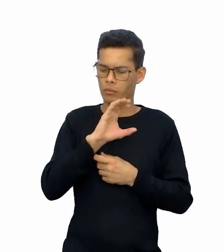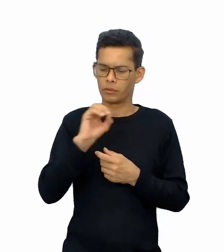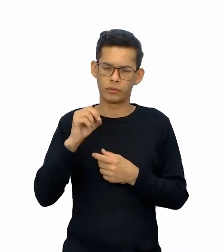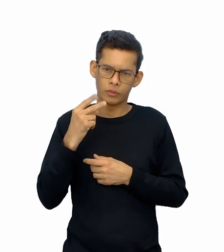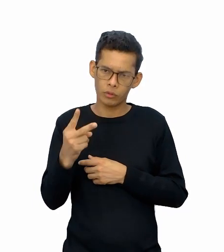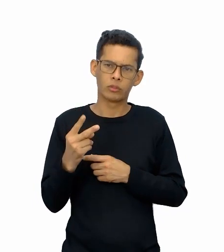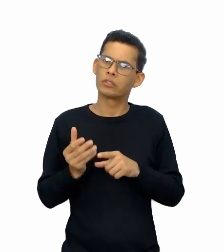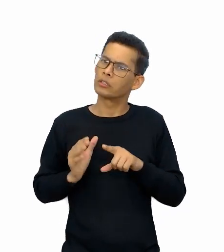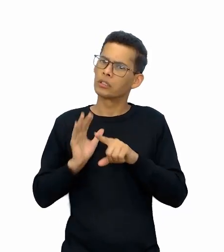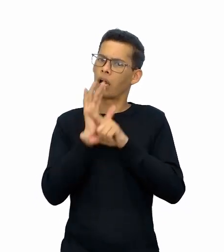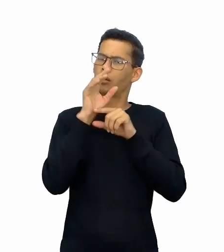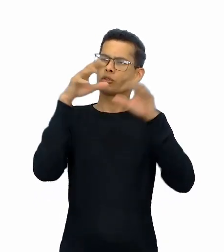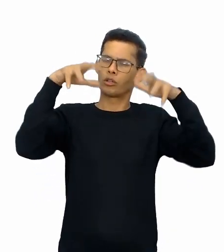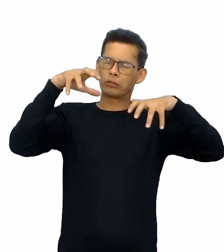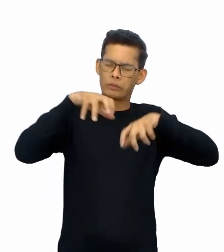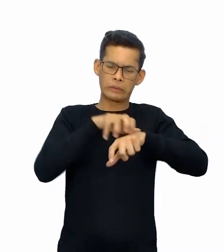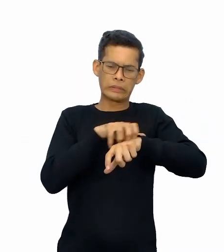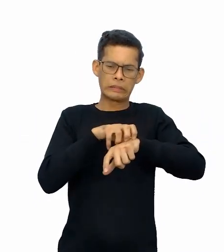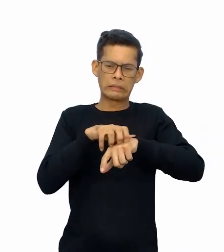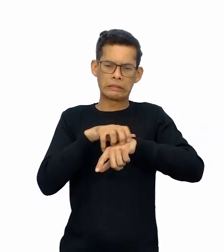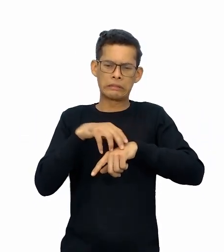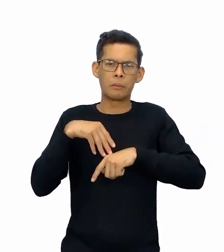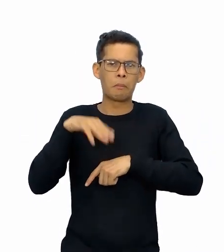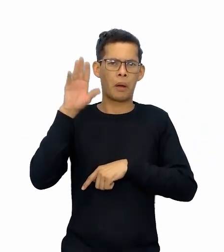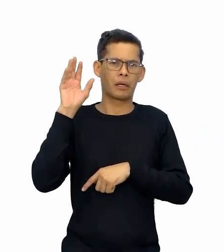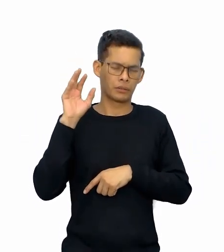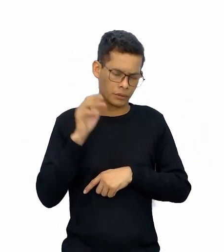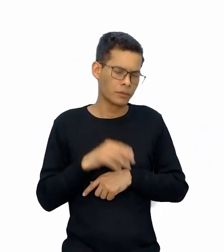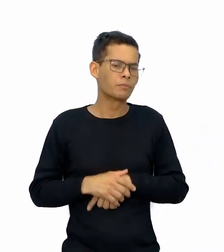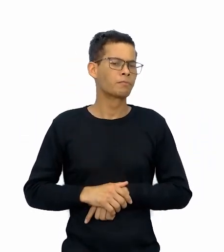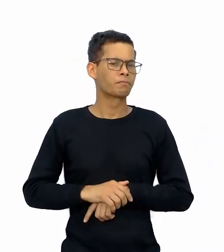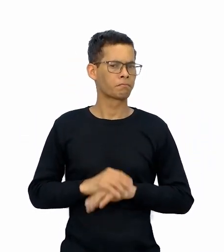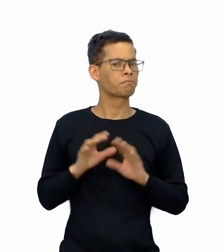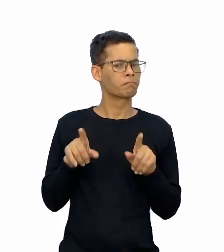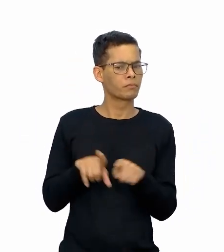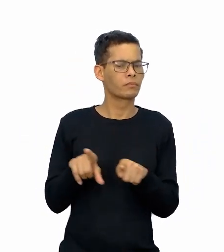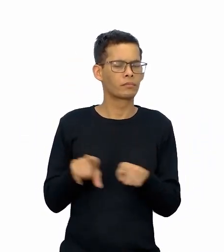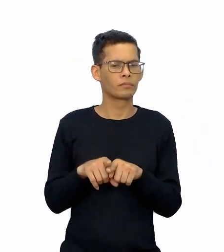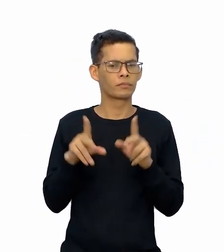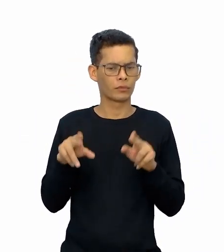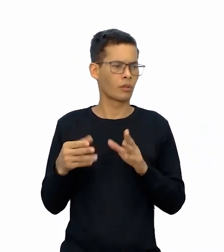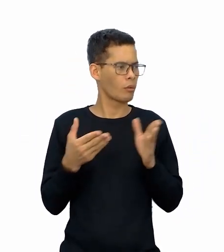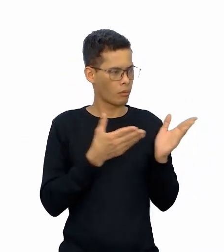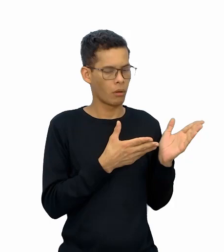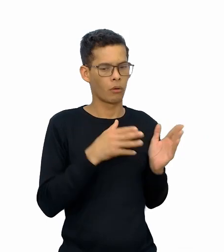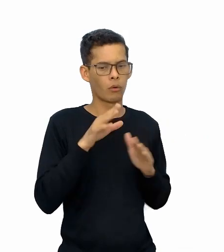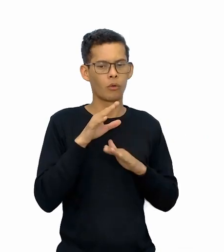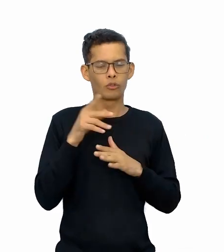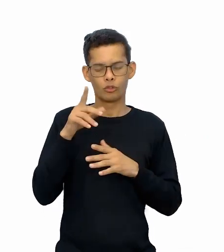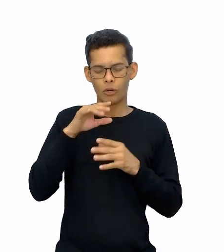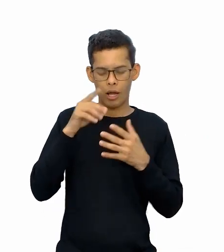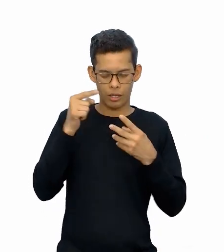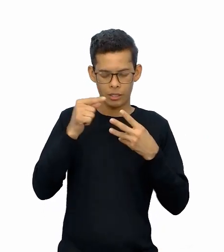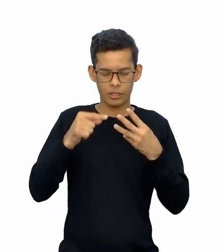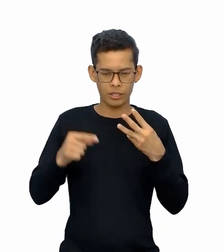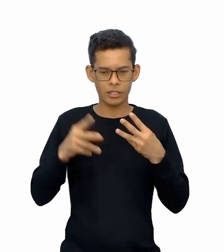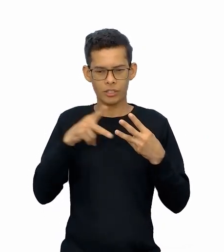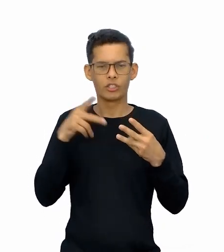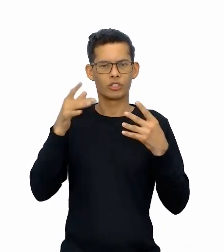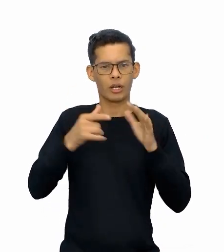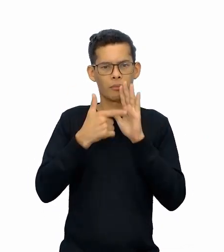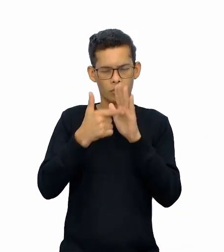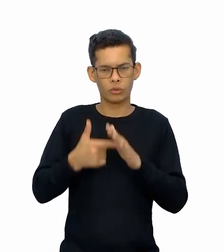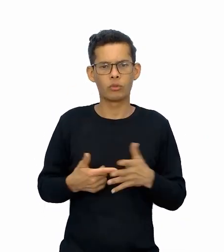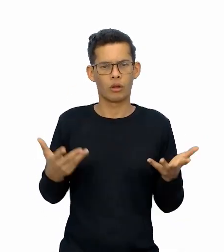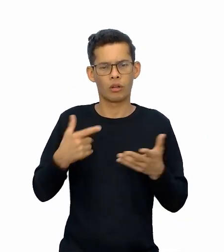acidez da atmosfera e, consequentemente, da chuva. E, claro, assim como os meus colegas, eu não trouxe apenas o desenho que está aí no slide, aí eu peço